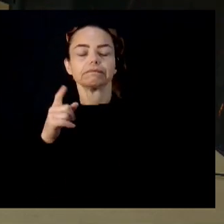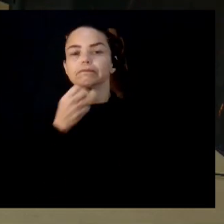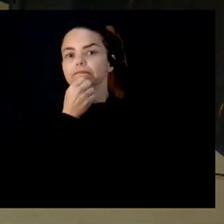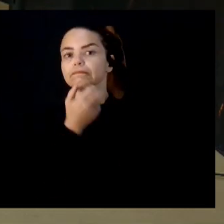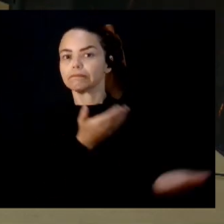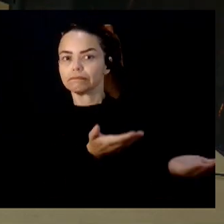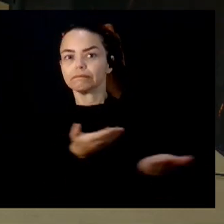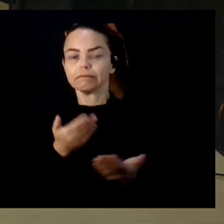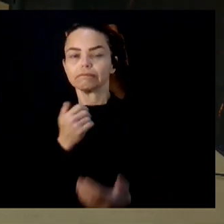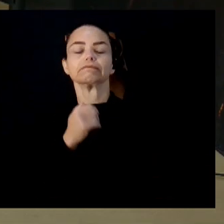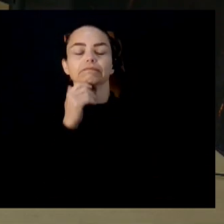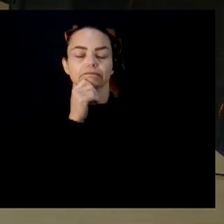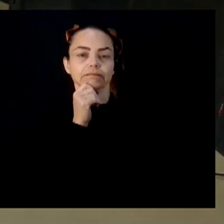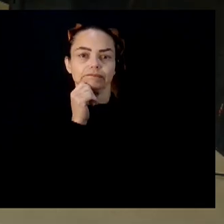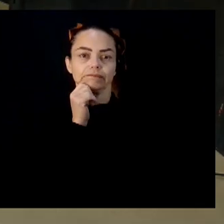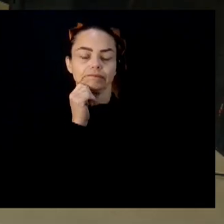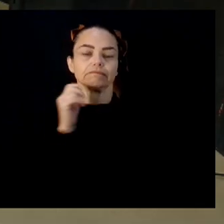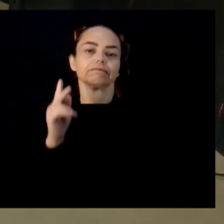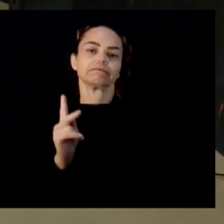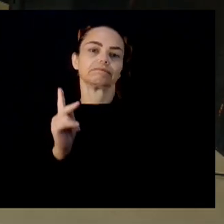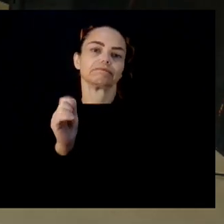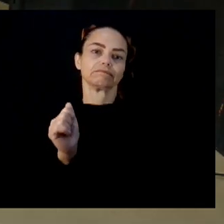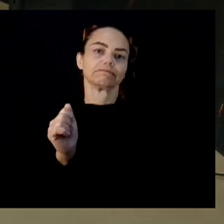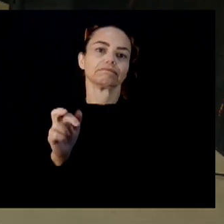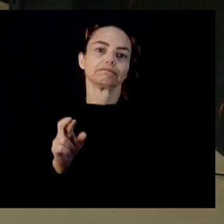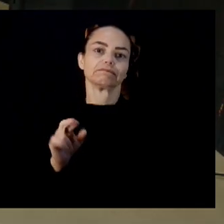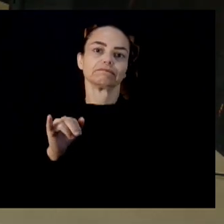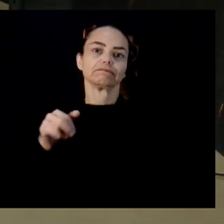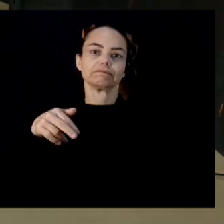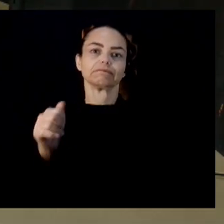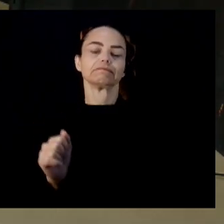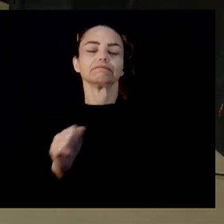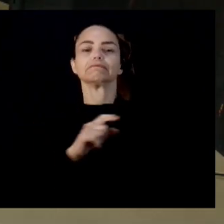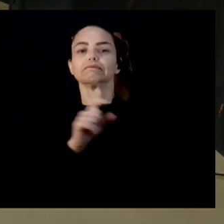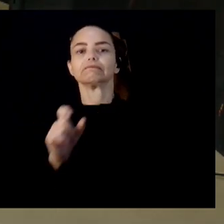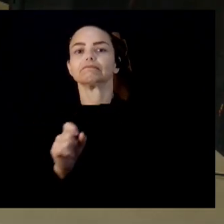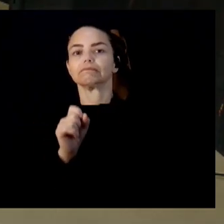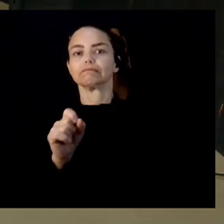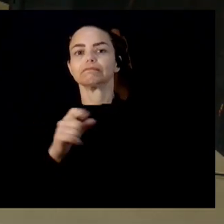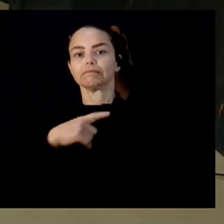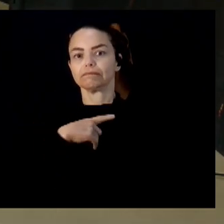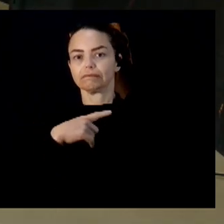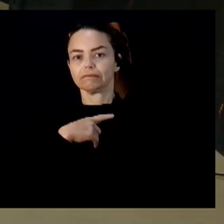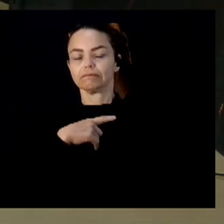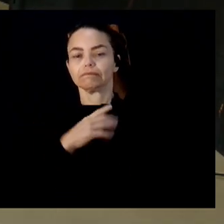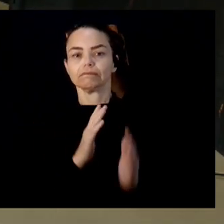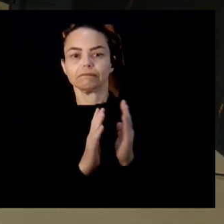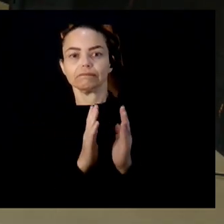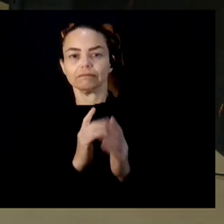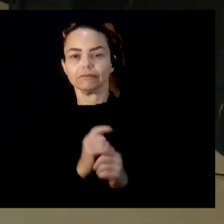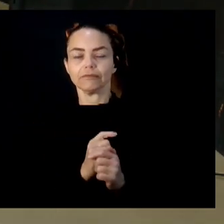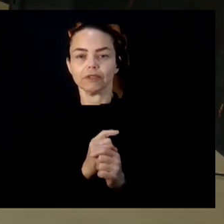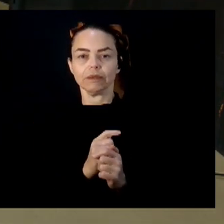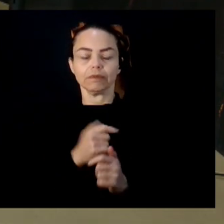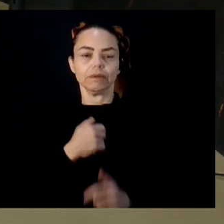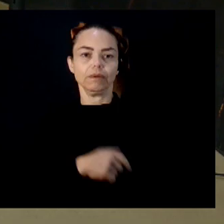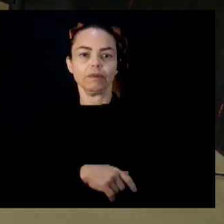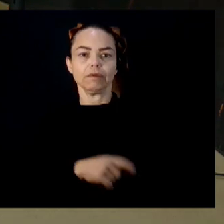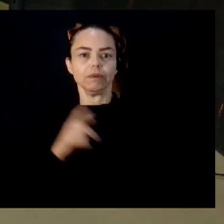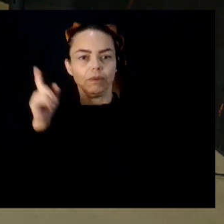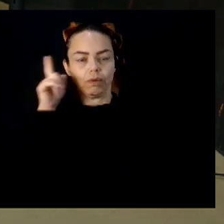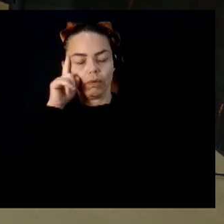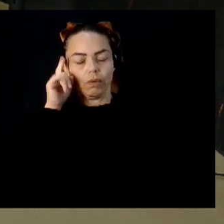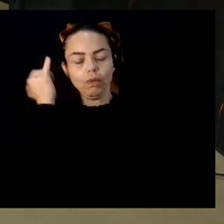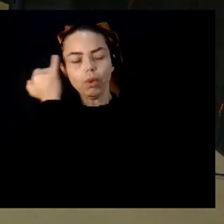Karina. Dá para a gente pensar em que momento eu tenho essa rotina, que é fato que vai